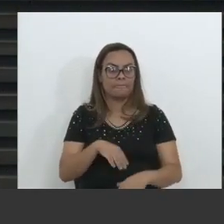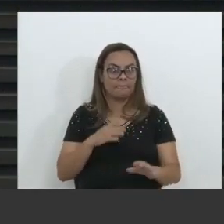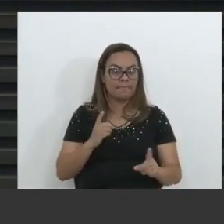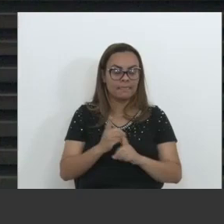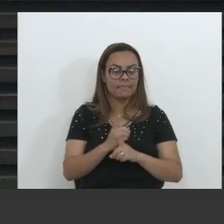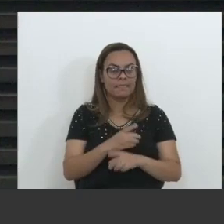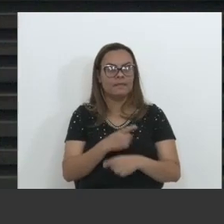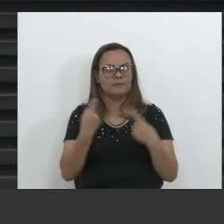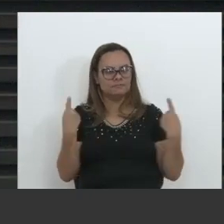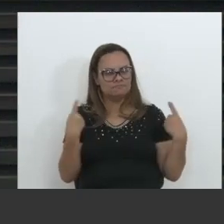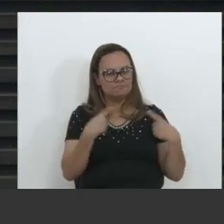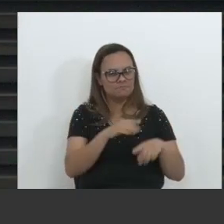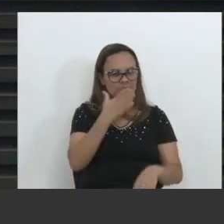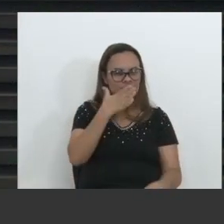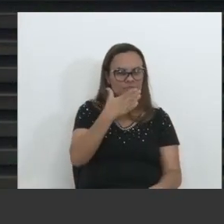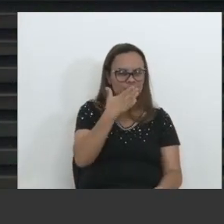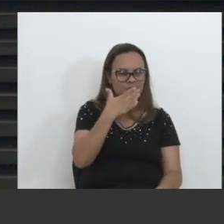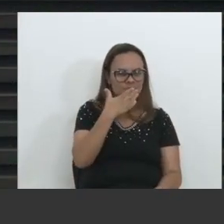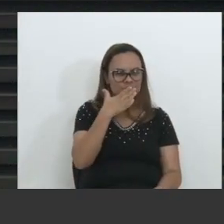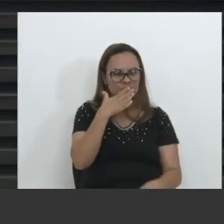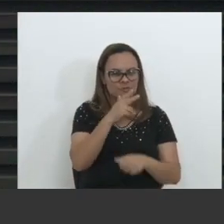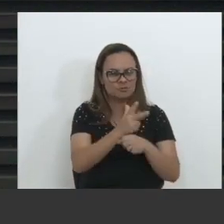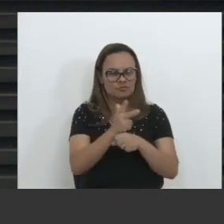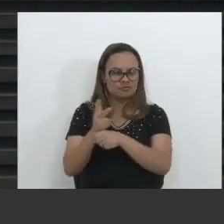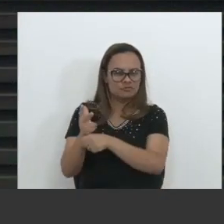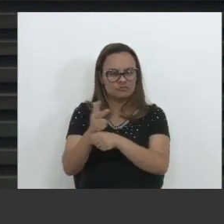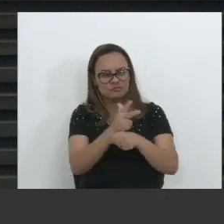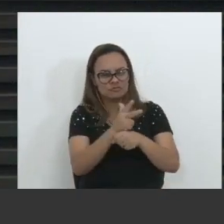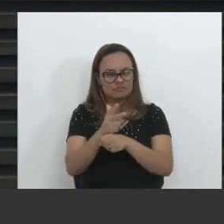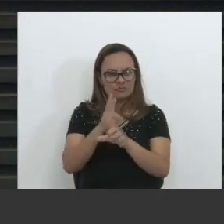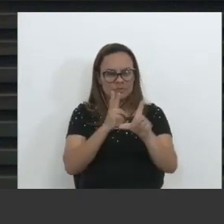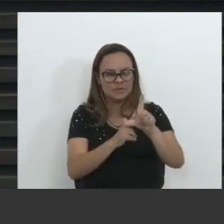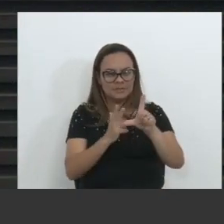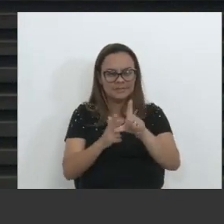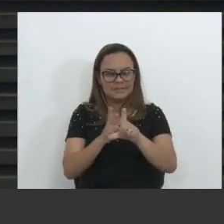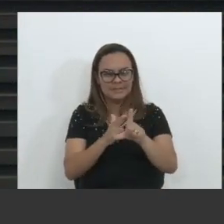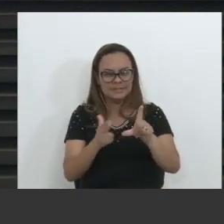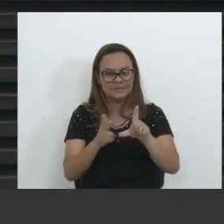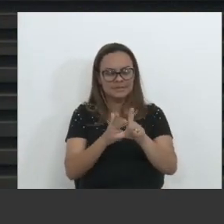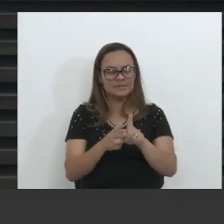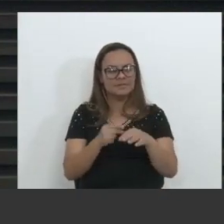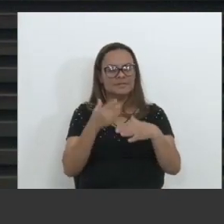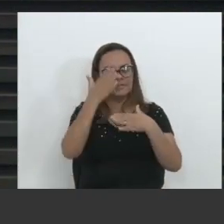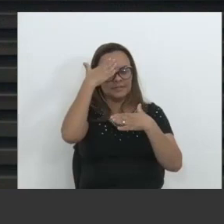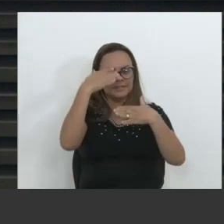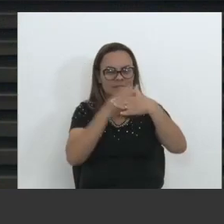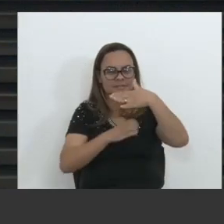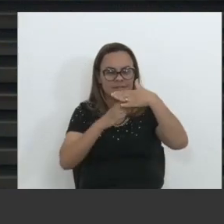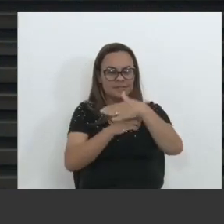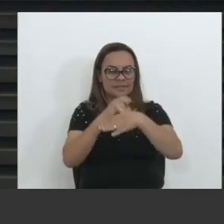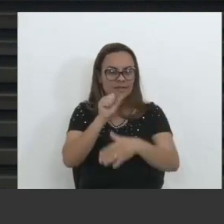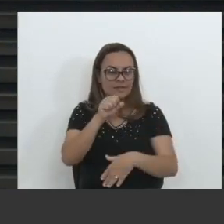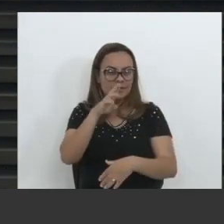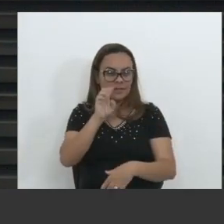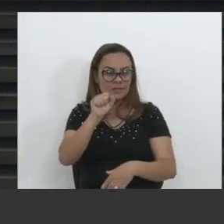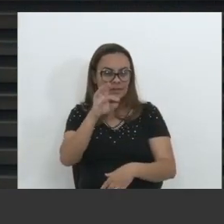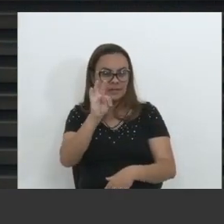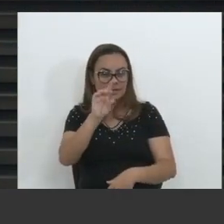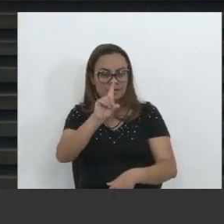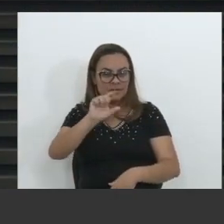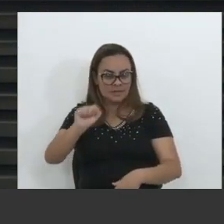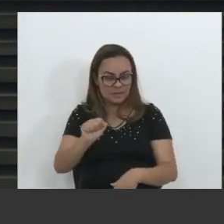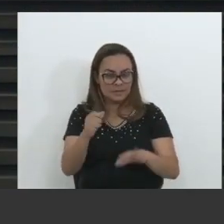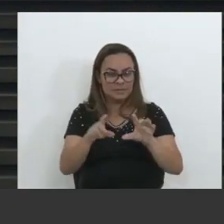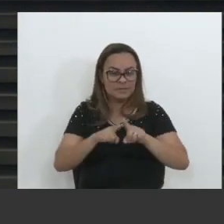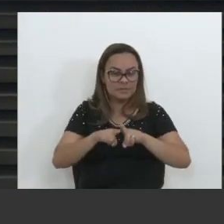incomodou nas gravações do long da da série agradeço a empresa Guarulho sucata que foi uma mega parceira gravamos lá